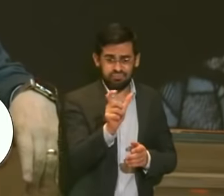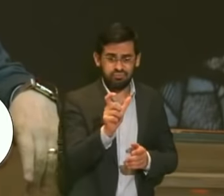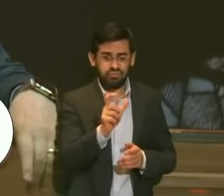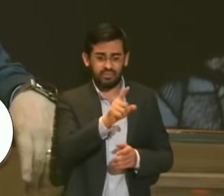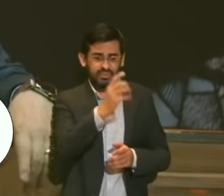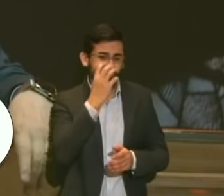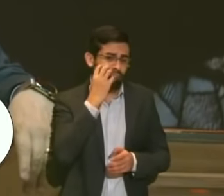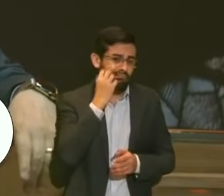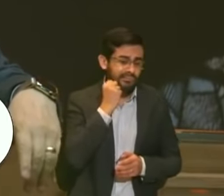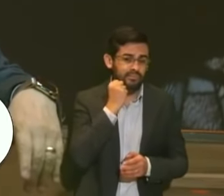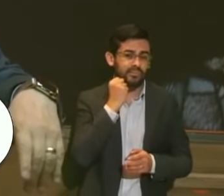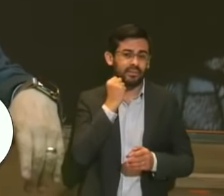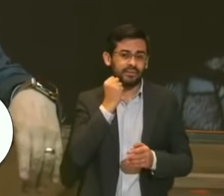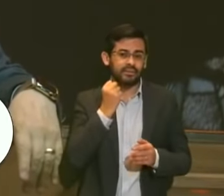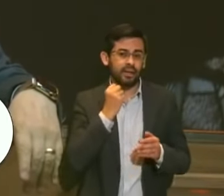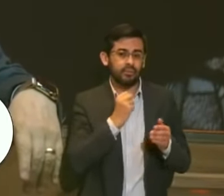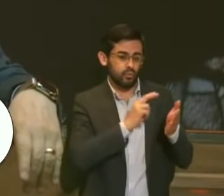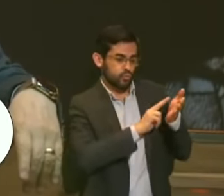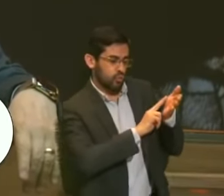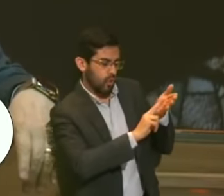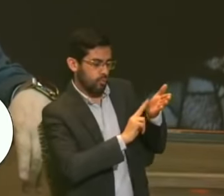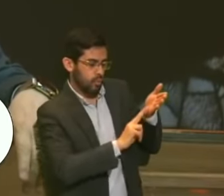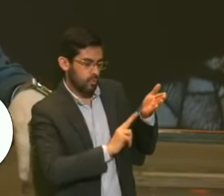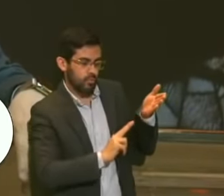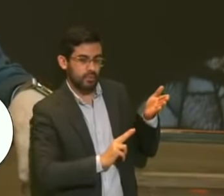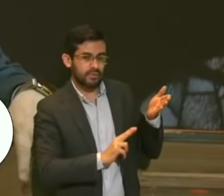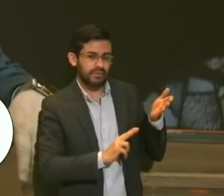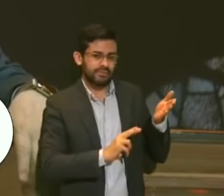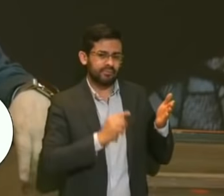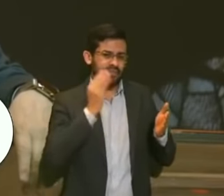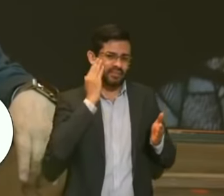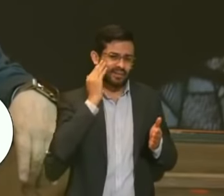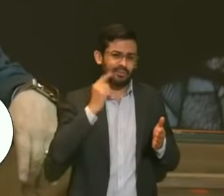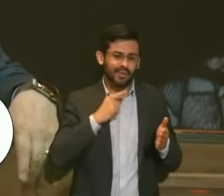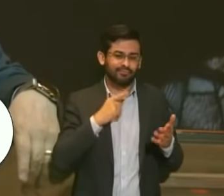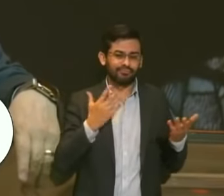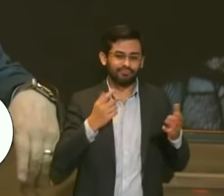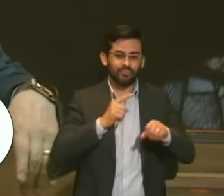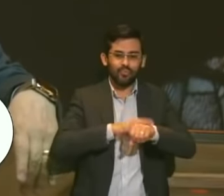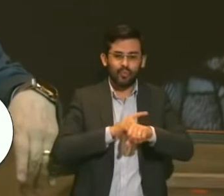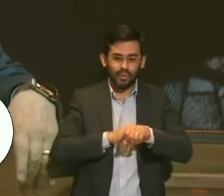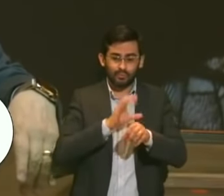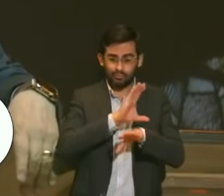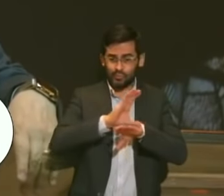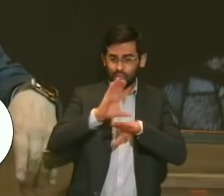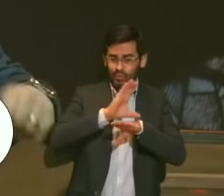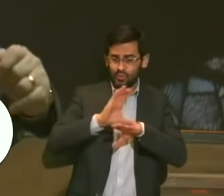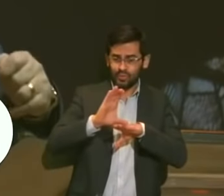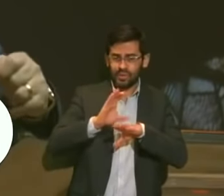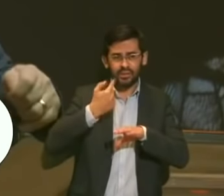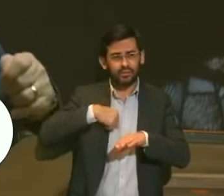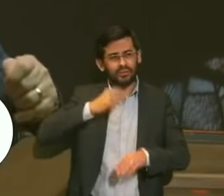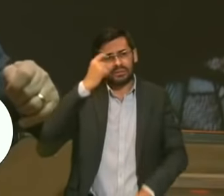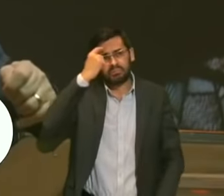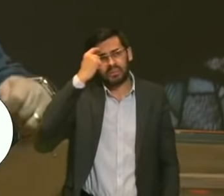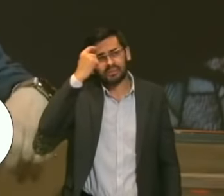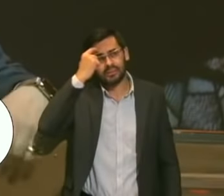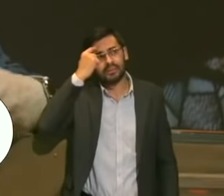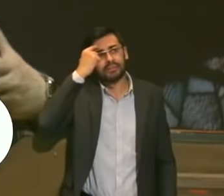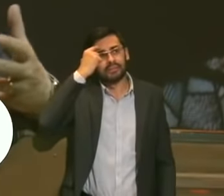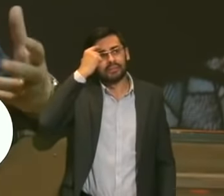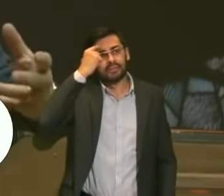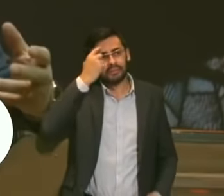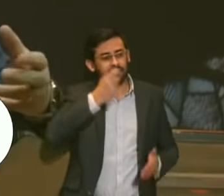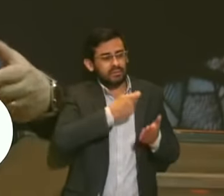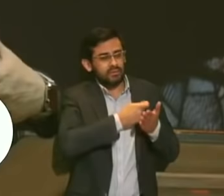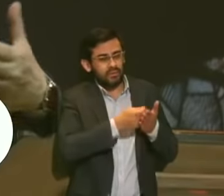Tem um negócio lá chamado inventário. É horrível fazer aquele inventário, porque a gente tem que escrever. A gente